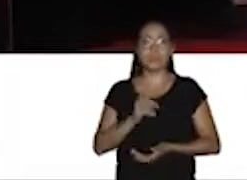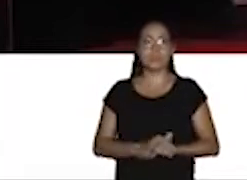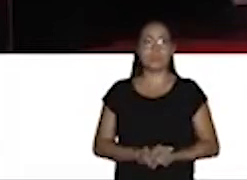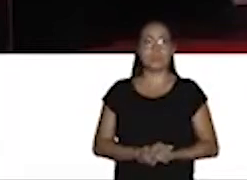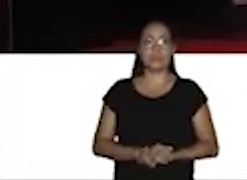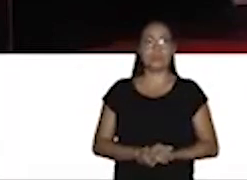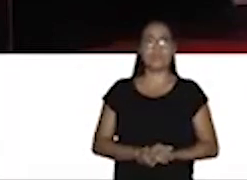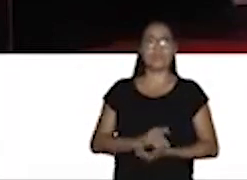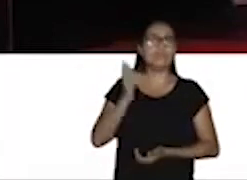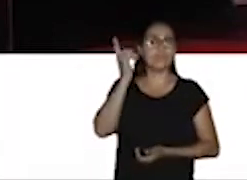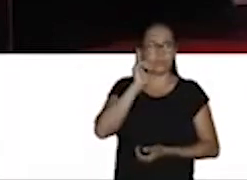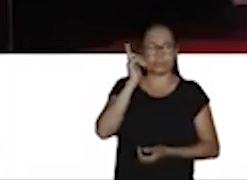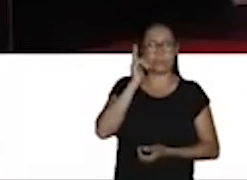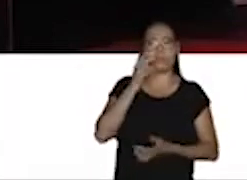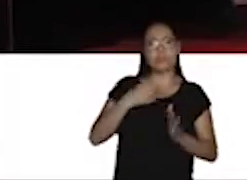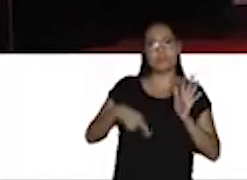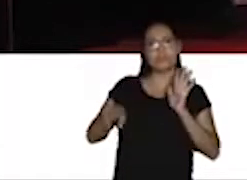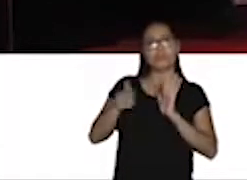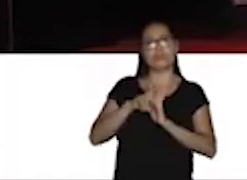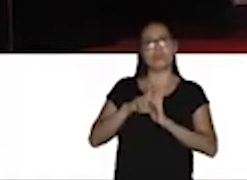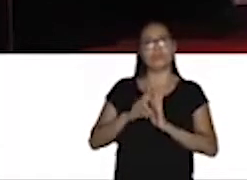eu hei de dar um jeito.